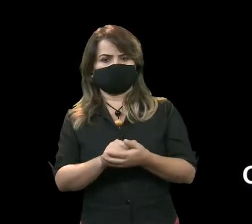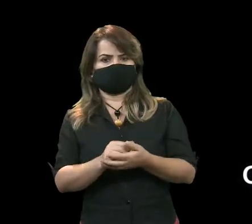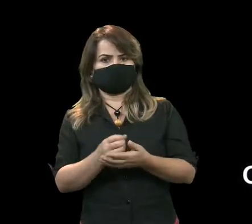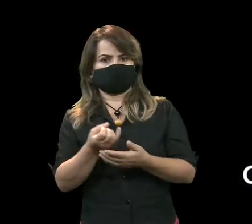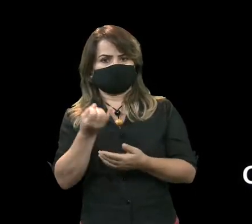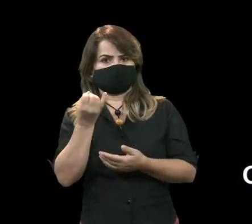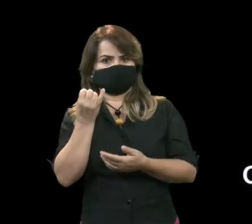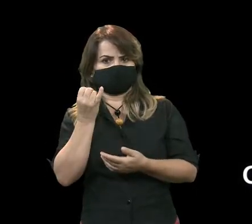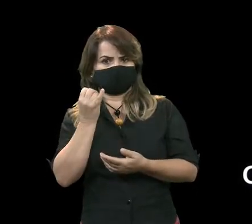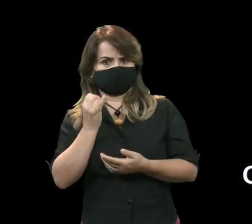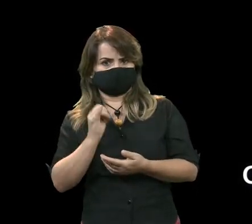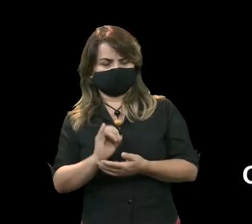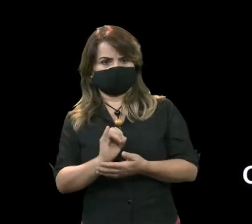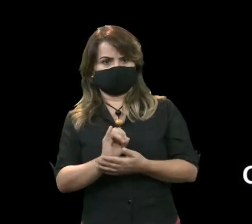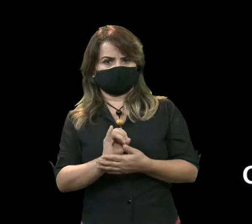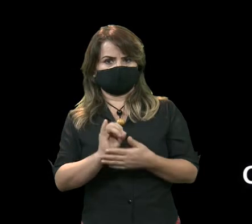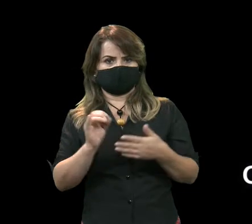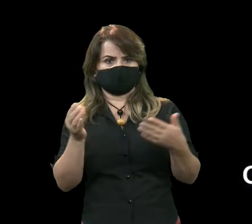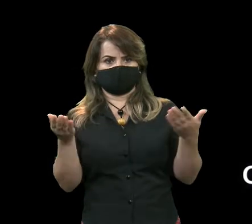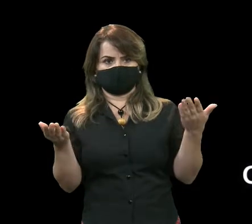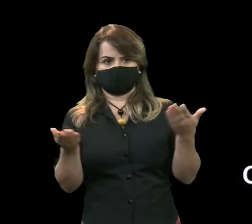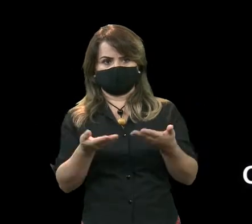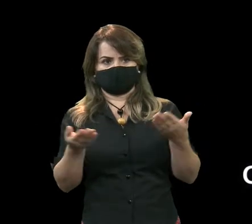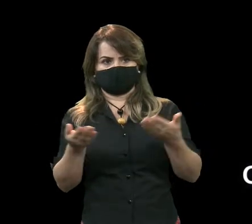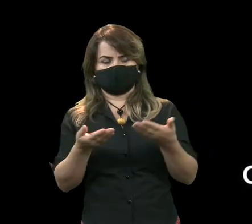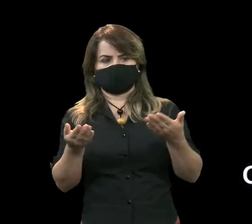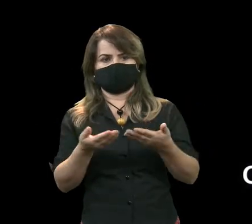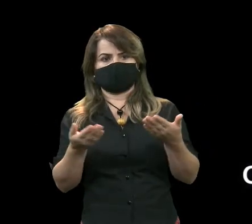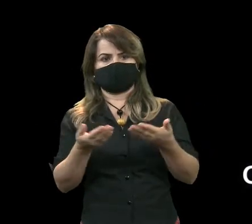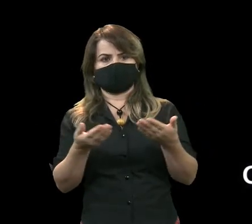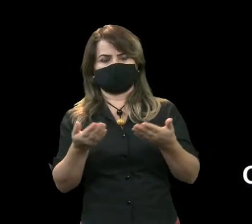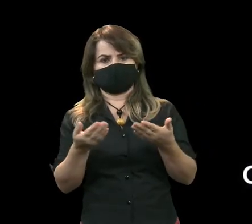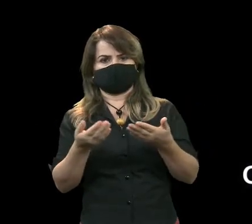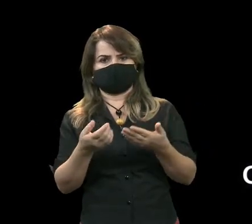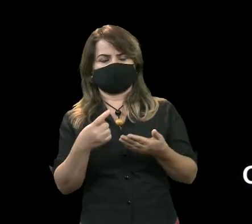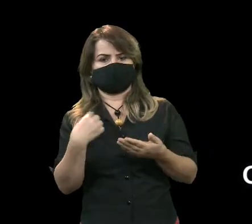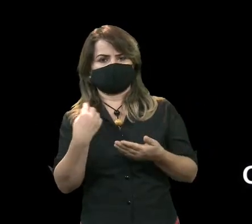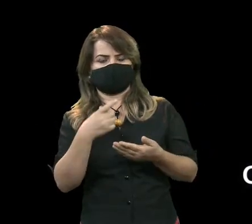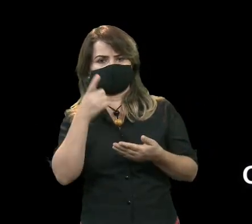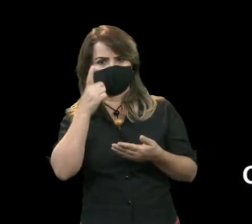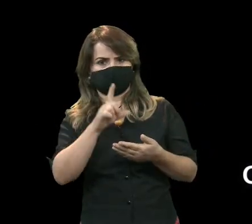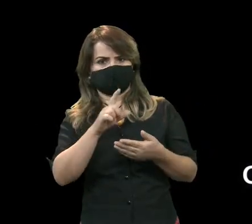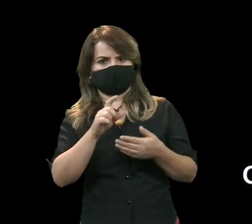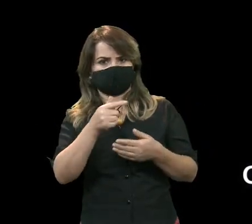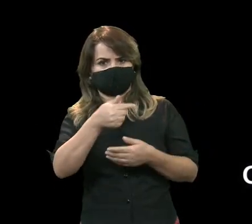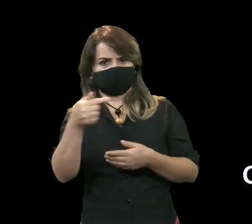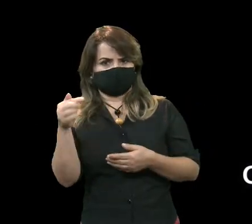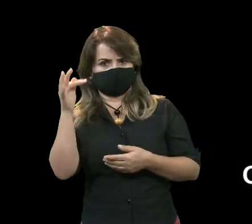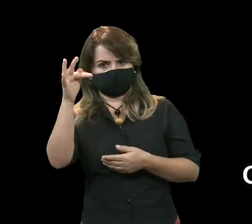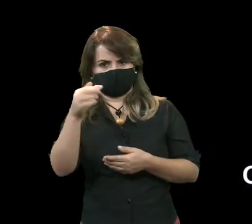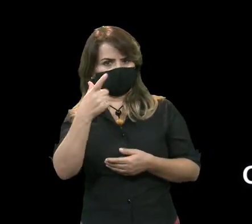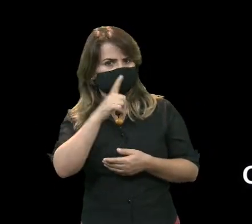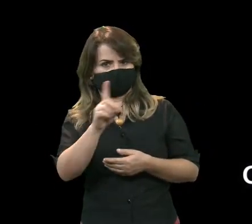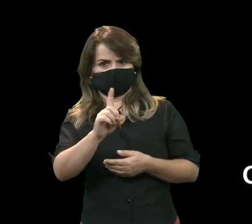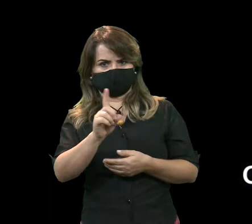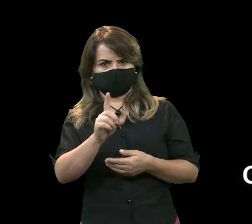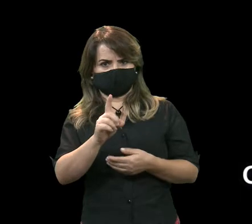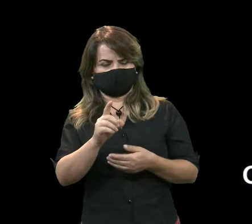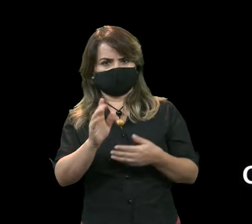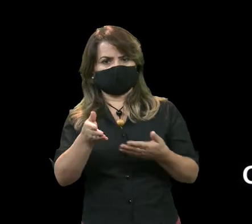Se rejeitar o arquivo hoje, né? Não teremos uma segunda chance na semana que vem. Eu queria continuar, presidente, mas queria ouvir a resposta dessa questão de ordem